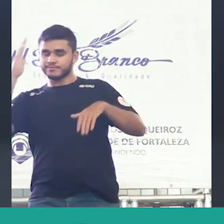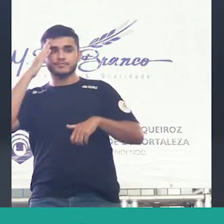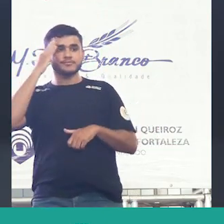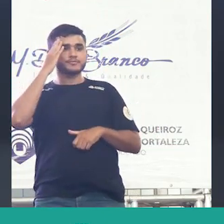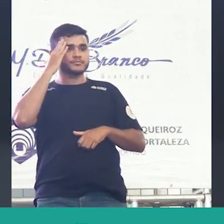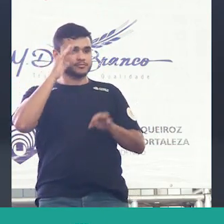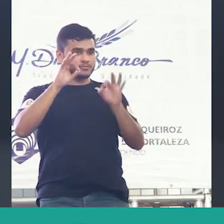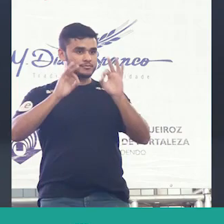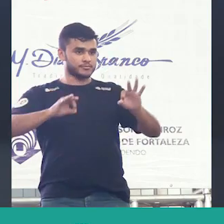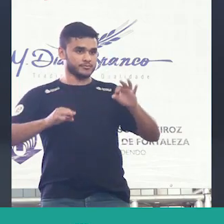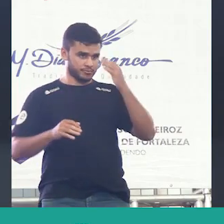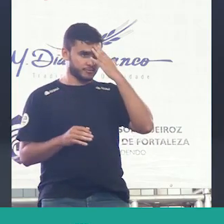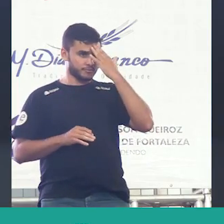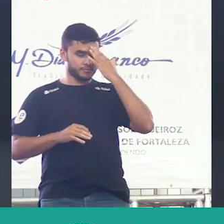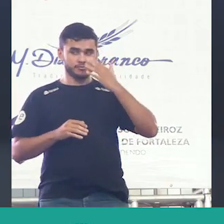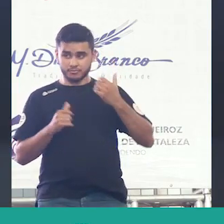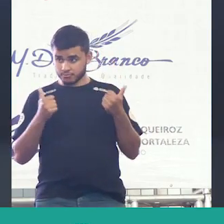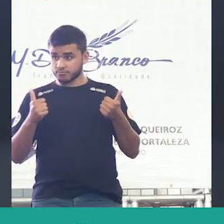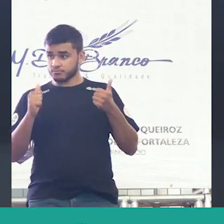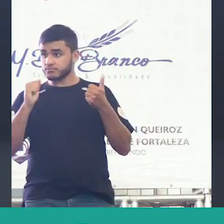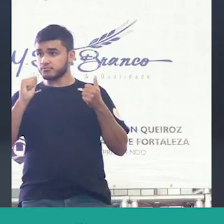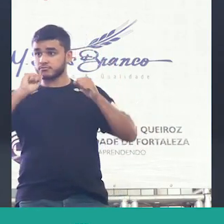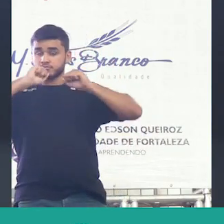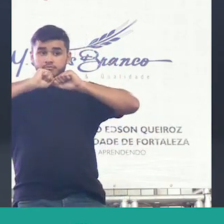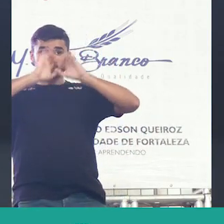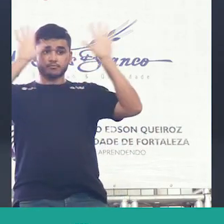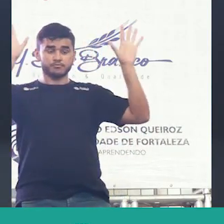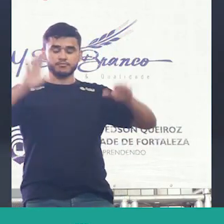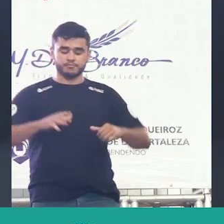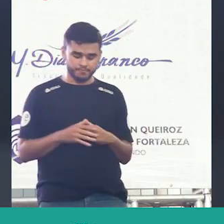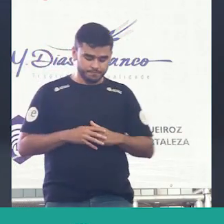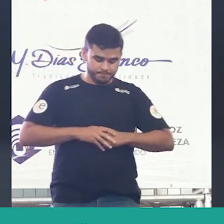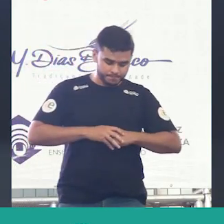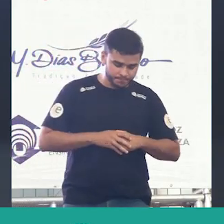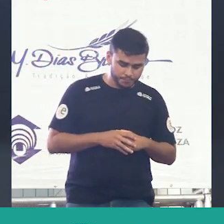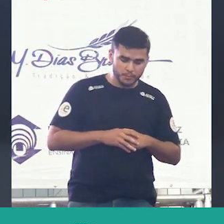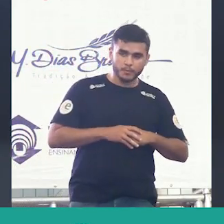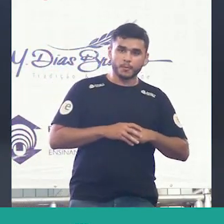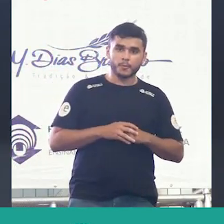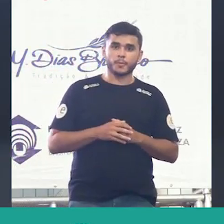sendo claro o que eu estou falando ou não? Estou sendo claro? Beleza.